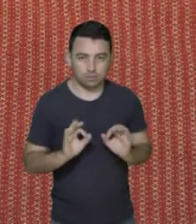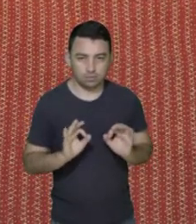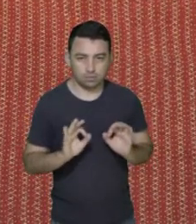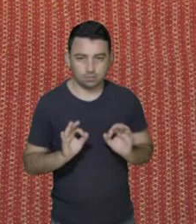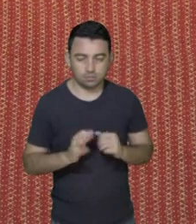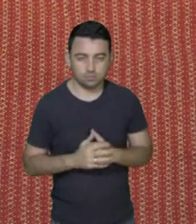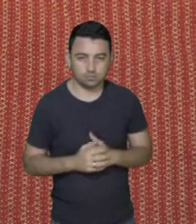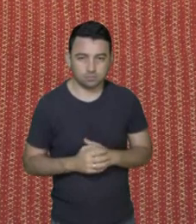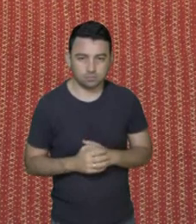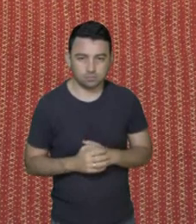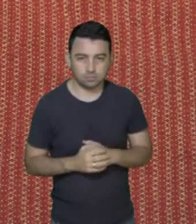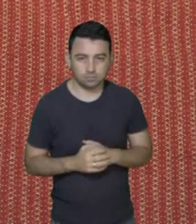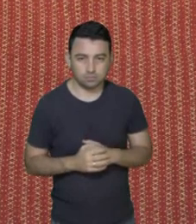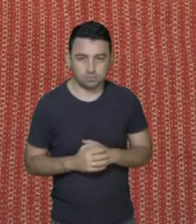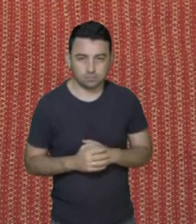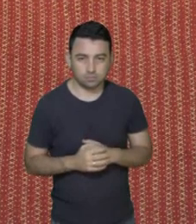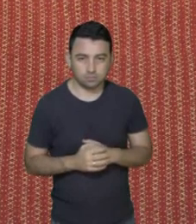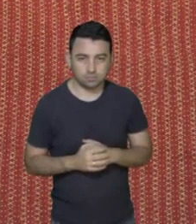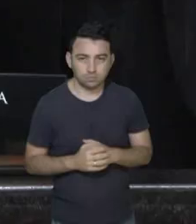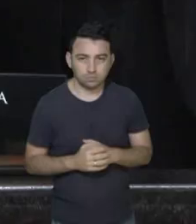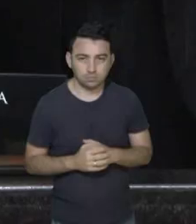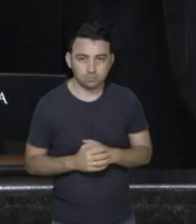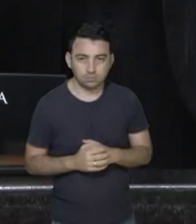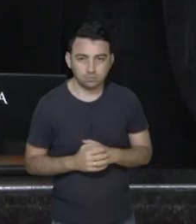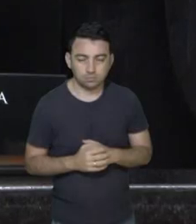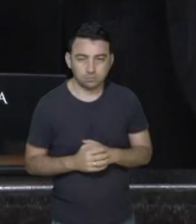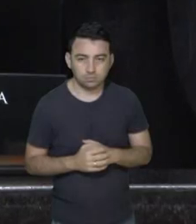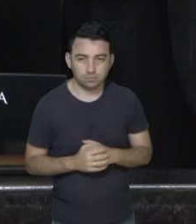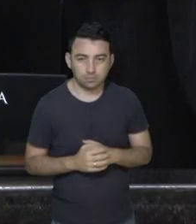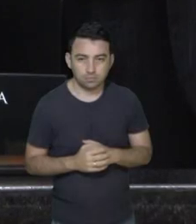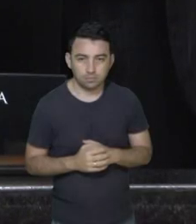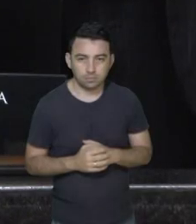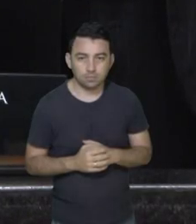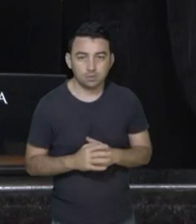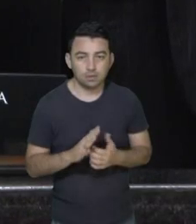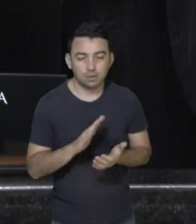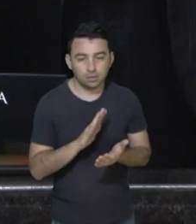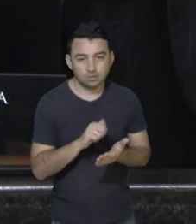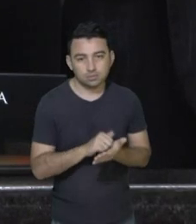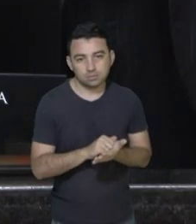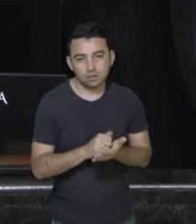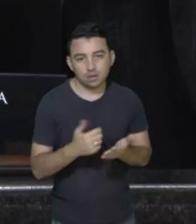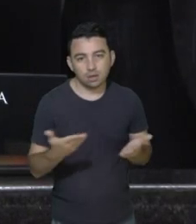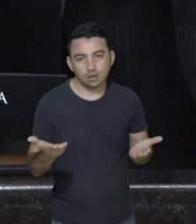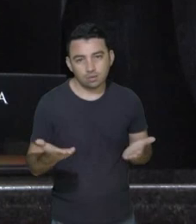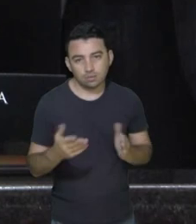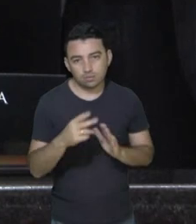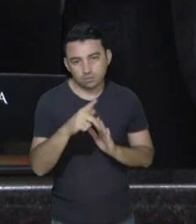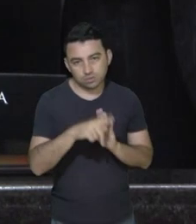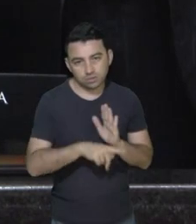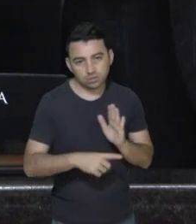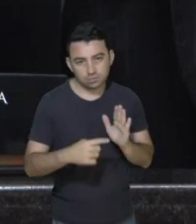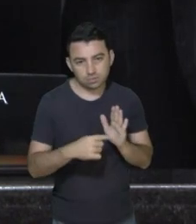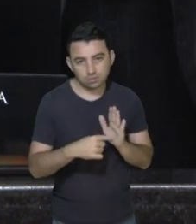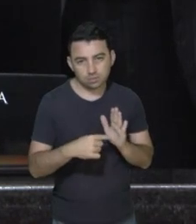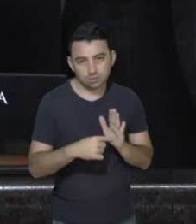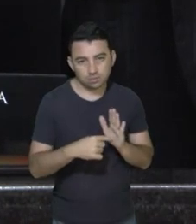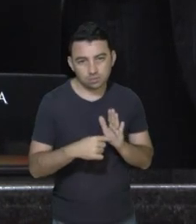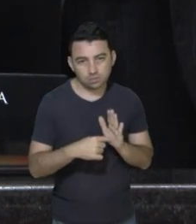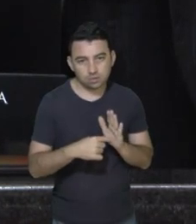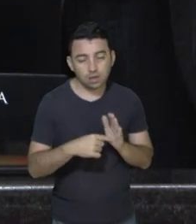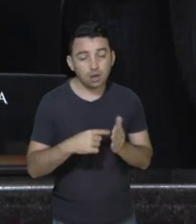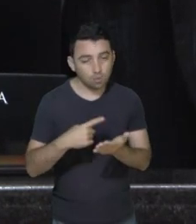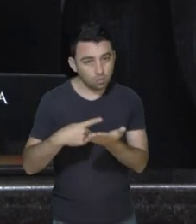Vossa Excelência me permite? Pois não. Eu só queria registrar que esse projeto foi um projeto que foi um